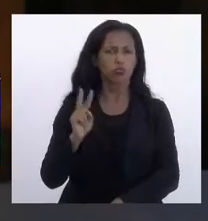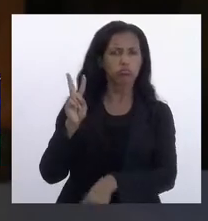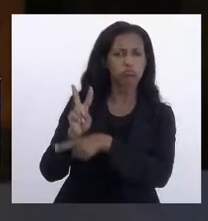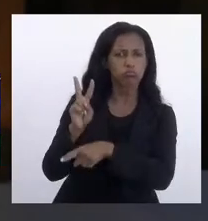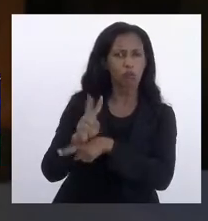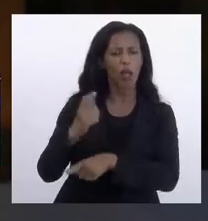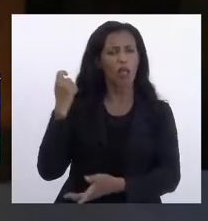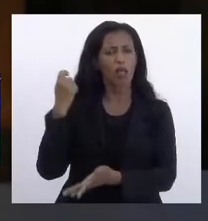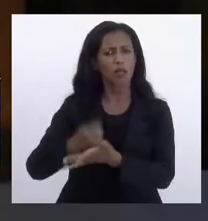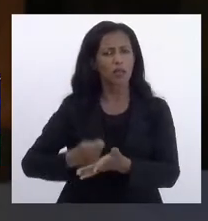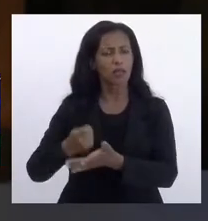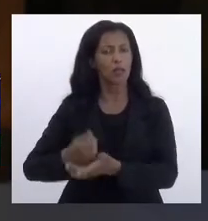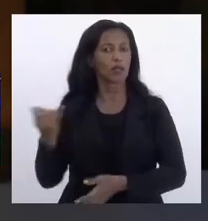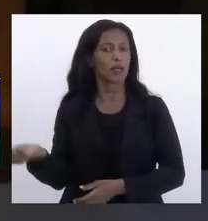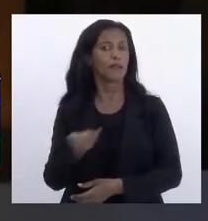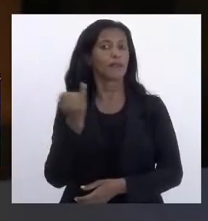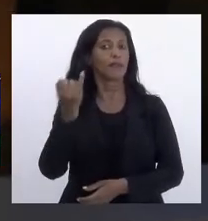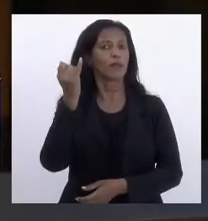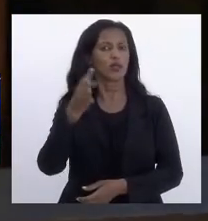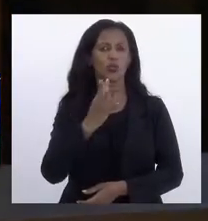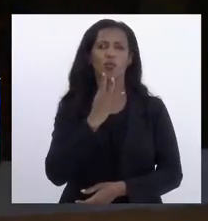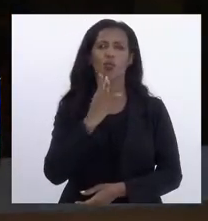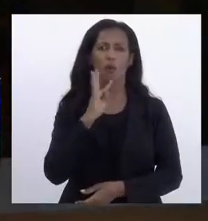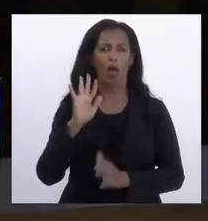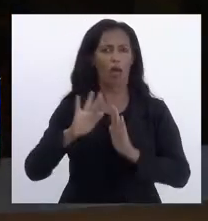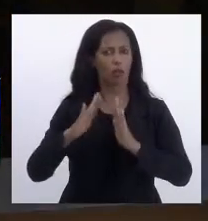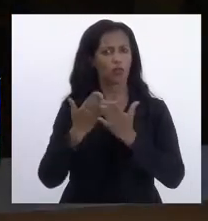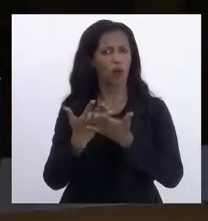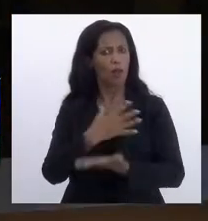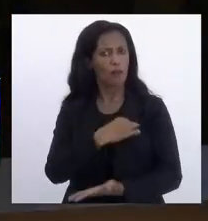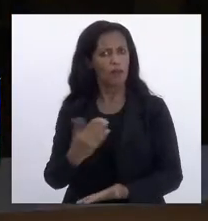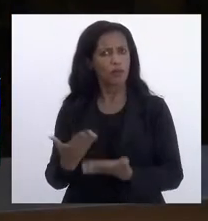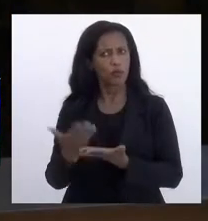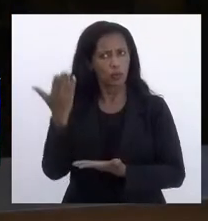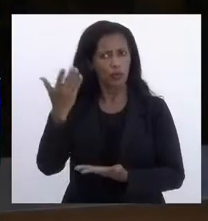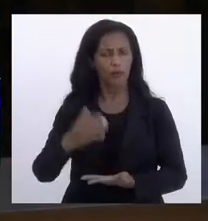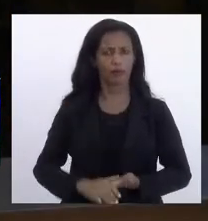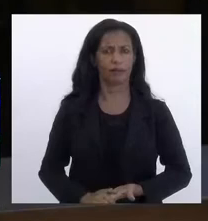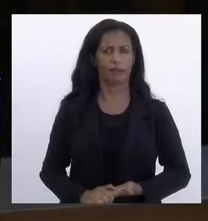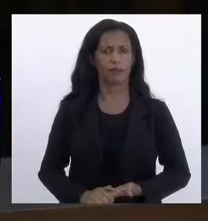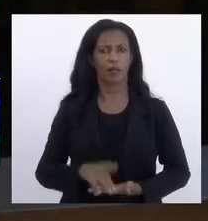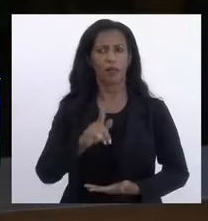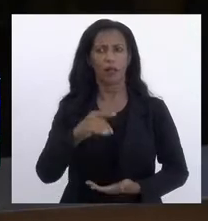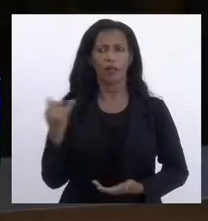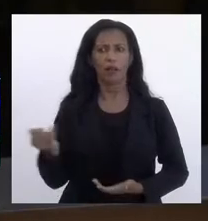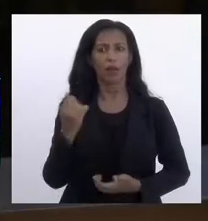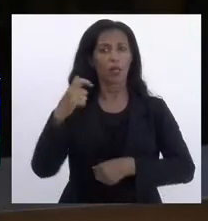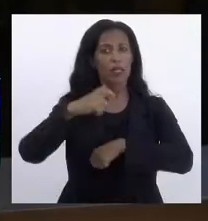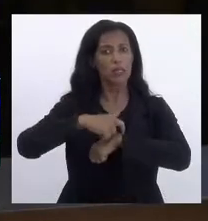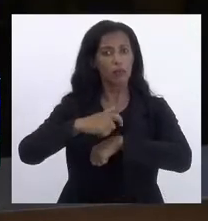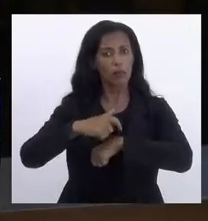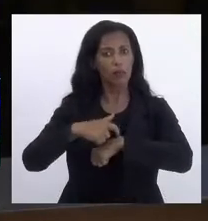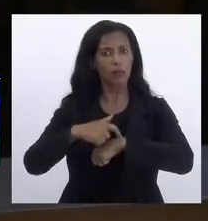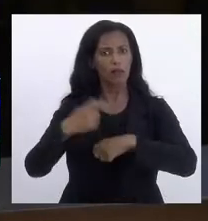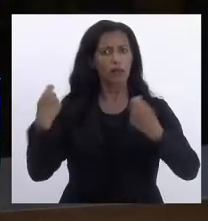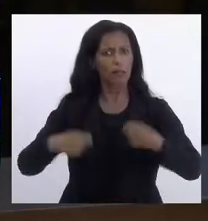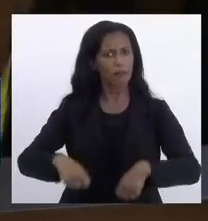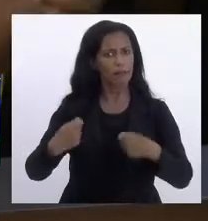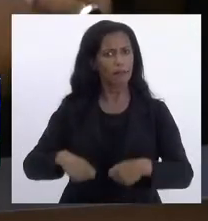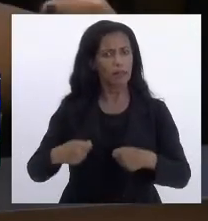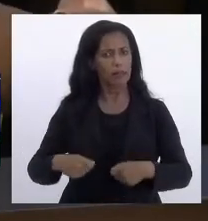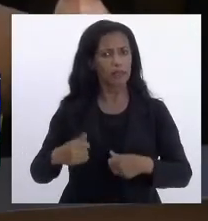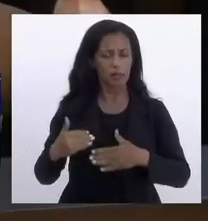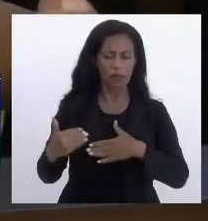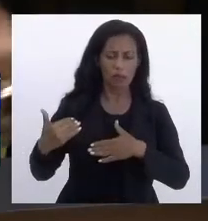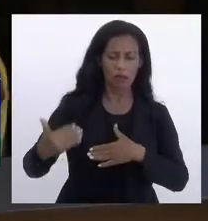e nessa luta. É fundamental, a gente conhece a escola, minha filha estudou lá. E é fundamental que nesse momento em que a gente está precisando sair